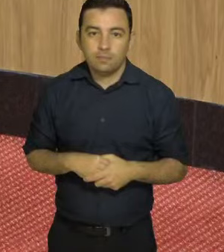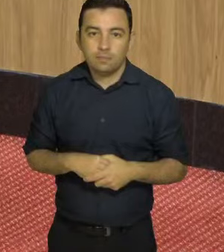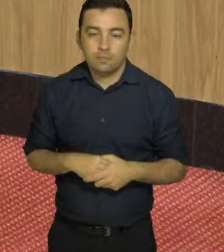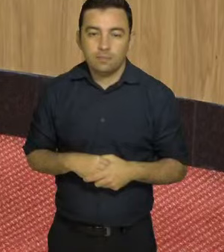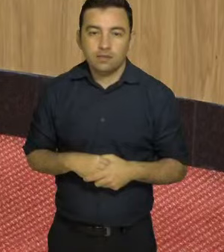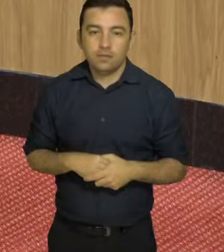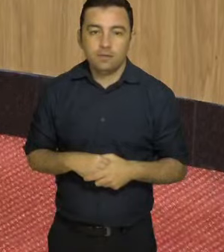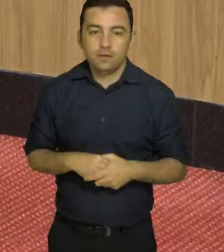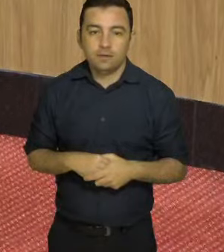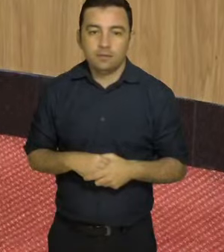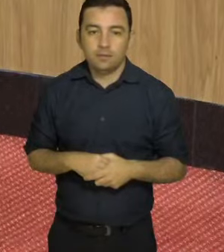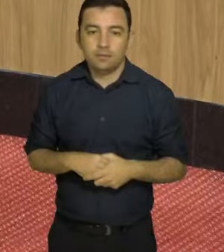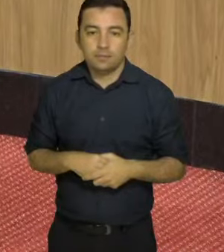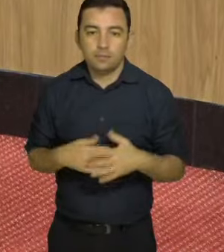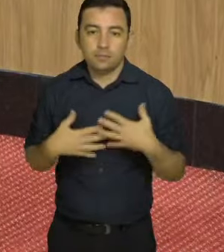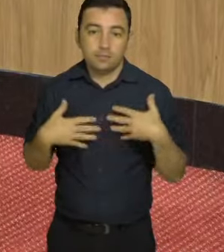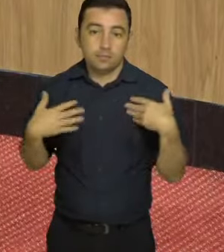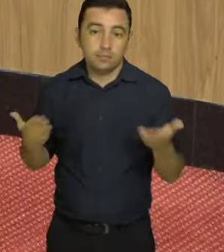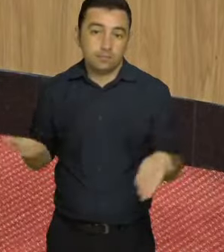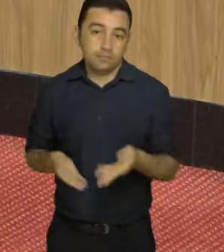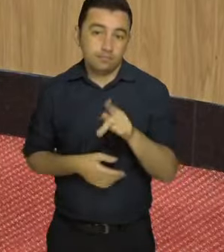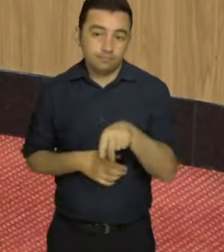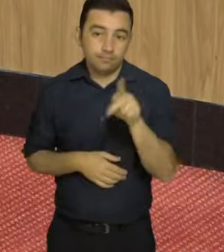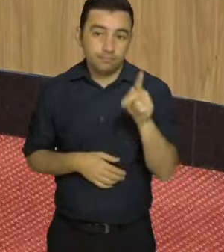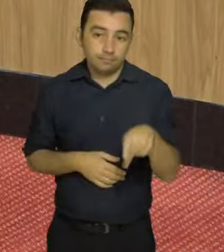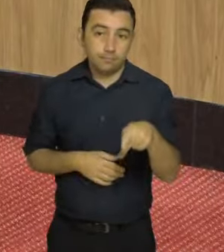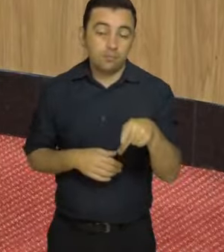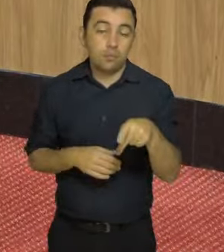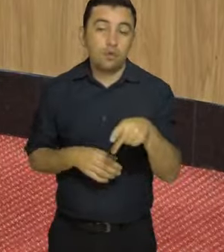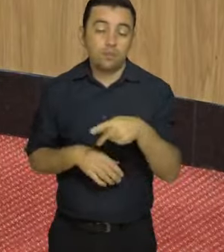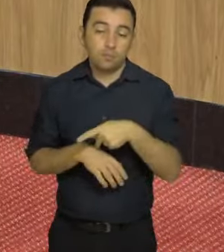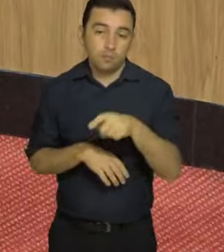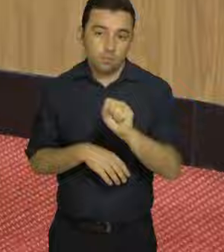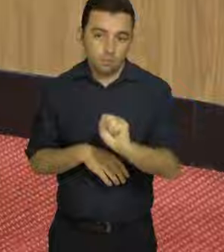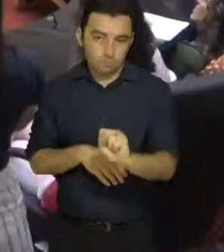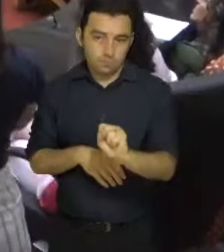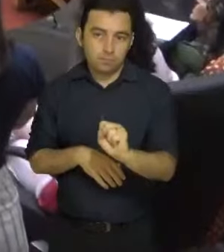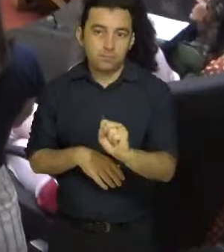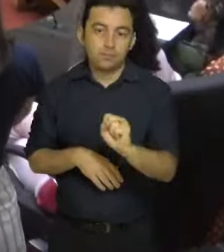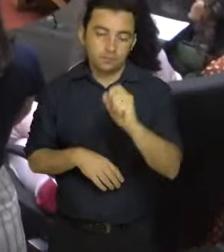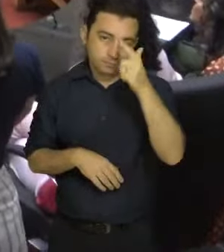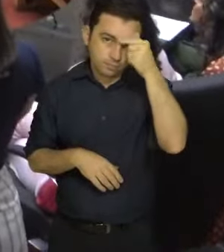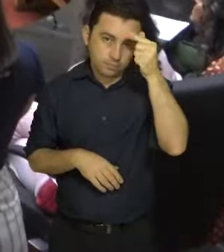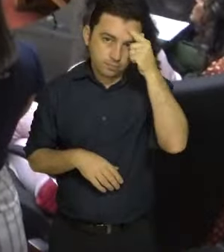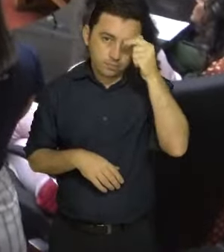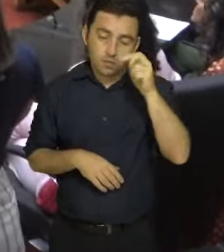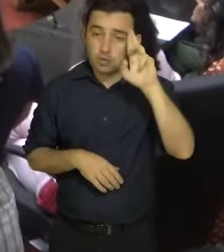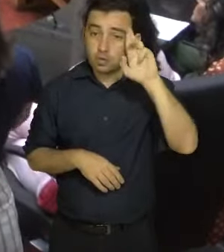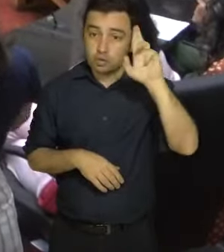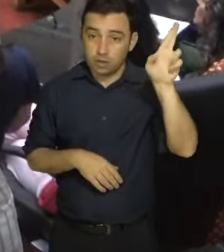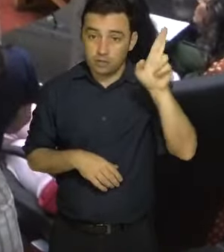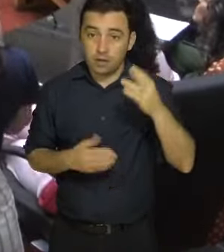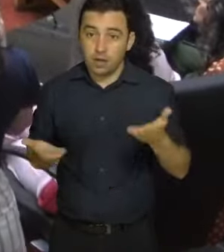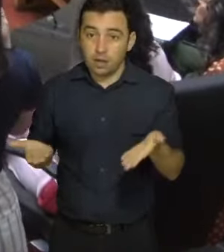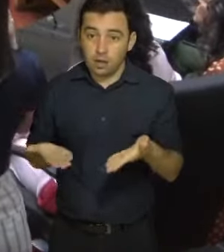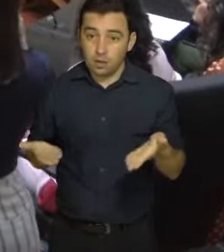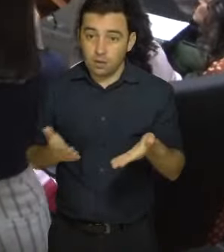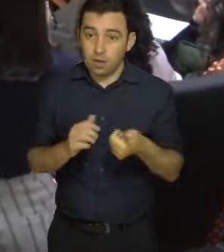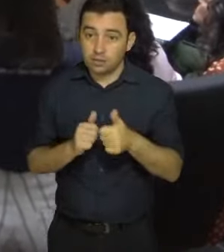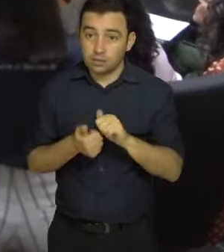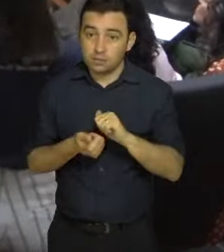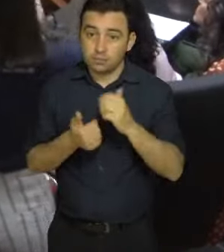Convidamos para receber a homenagem a professora do Programa de Pós-Graduação em Teatro e atual chefe do Departamento de Artes